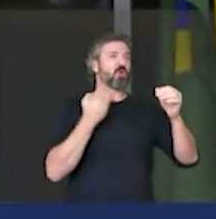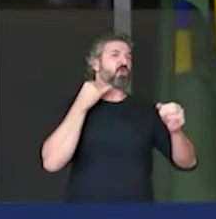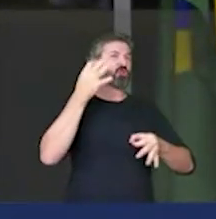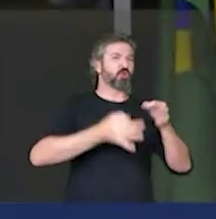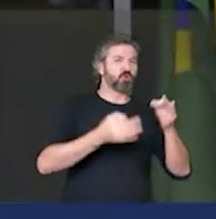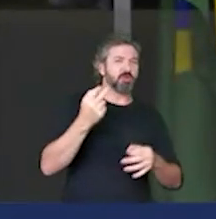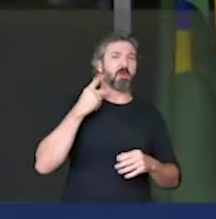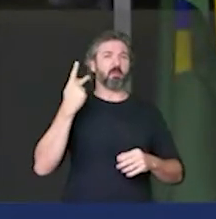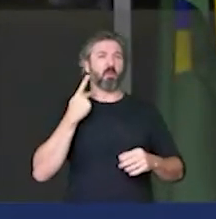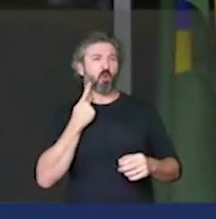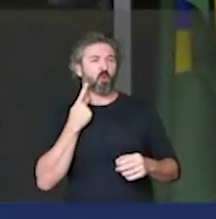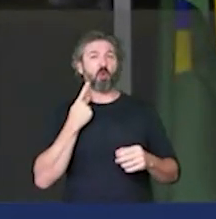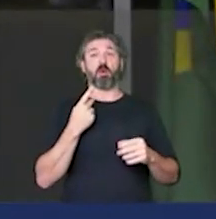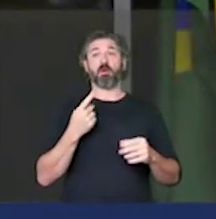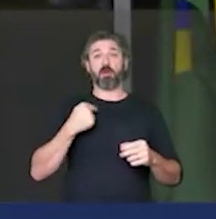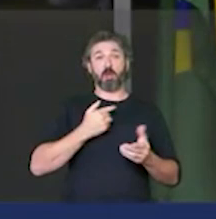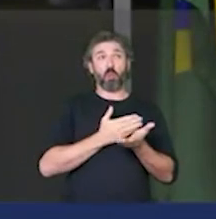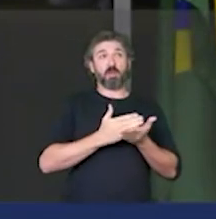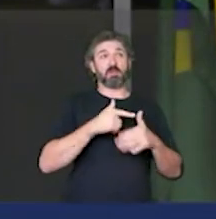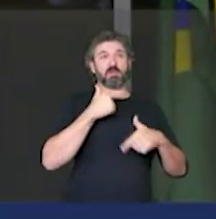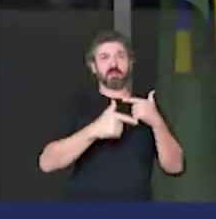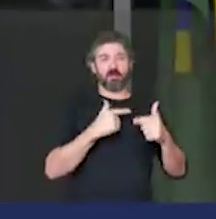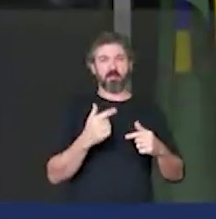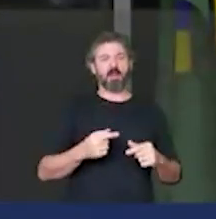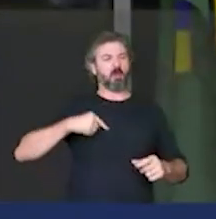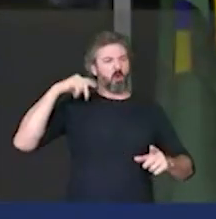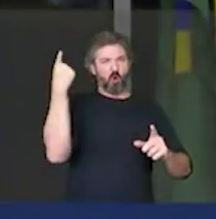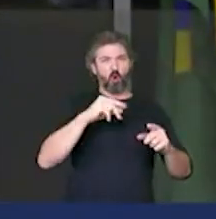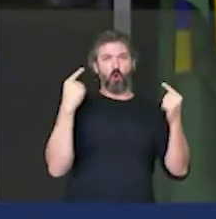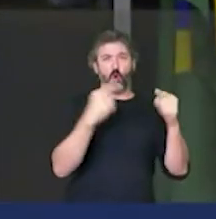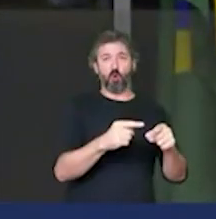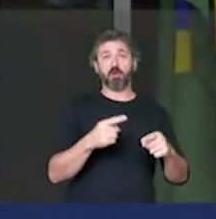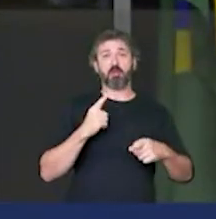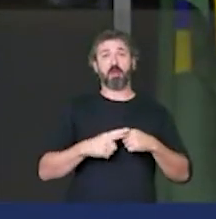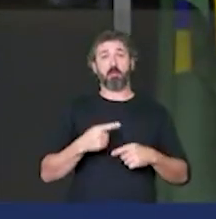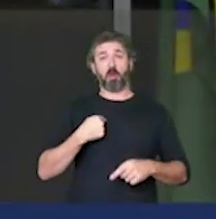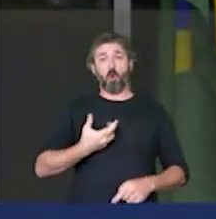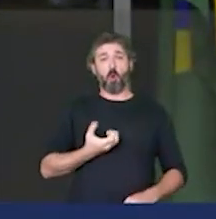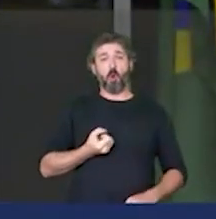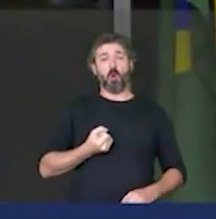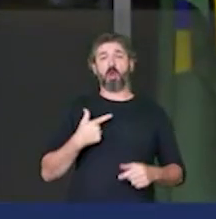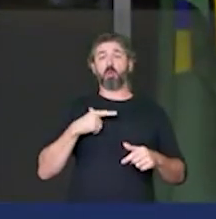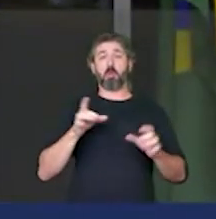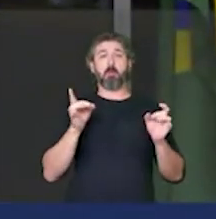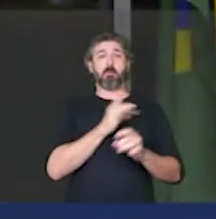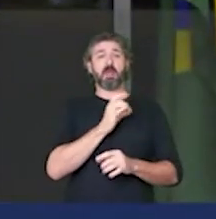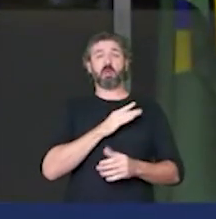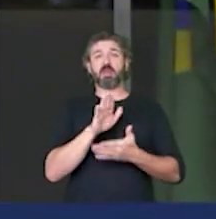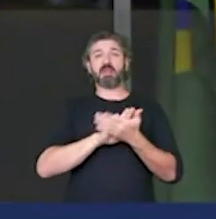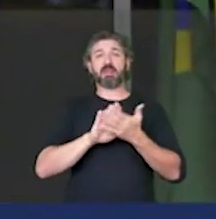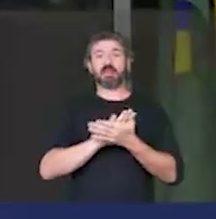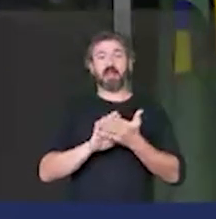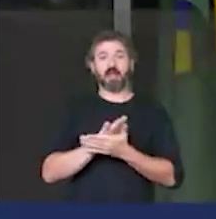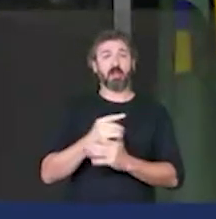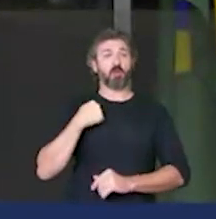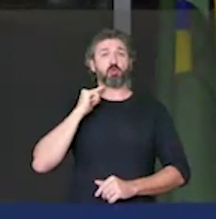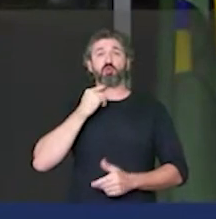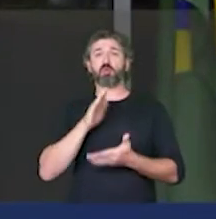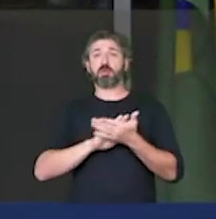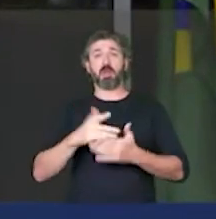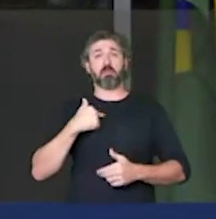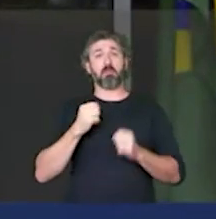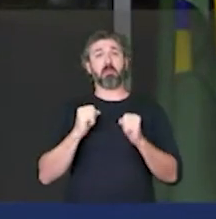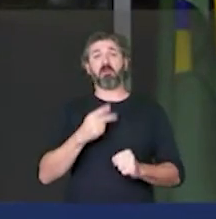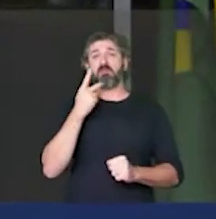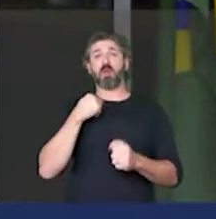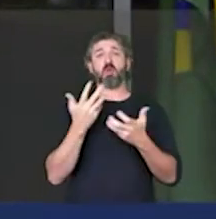de promotor, desde o início do meu mandato, é porque eu sei que eu não tenho rabo preso, que eu posso dizer desta tribuna o que eu bem entender.